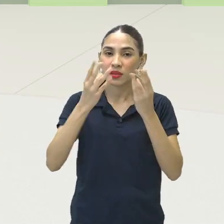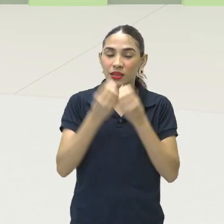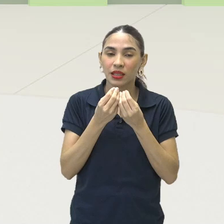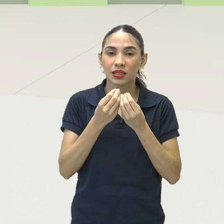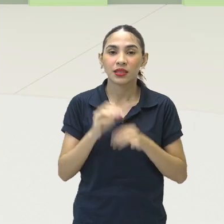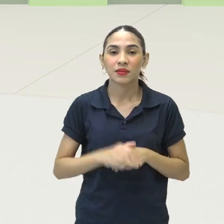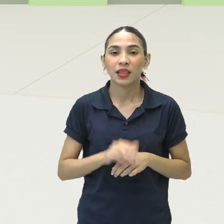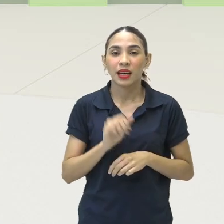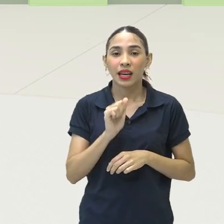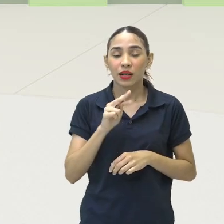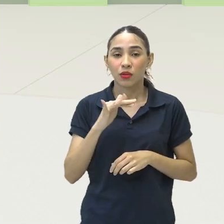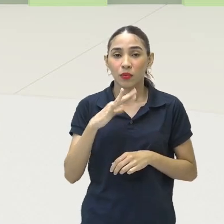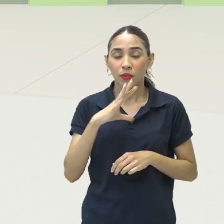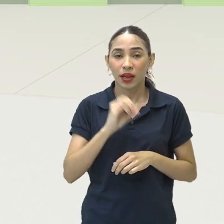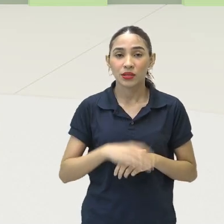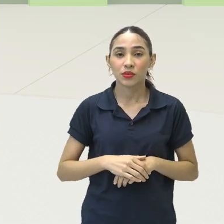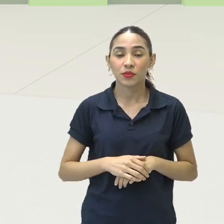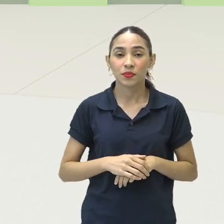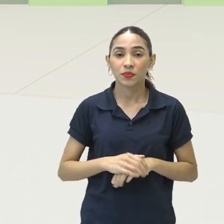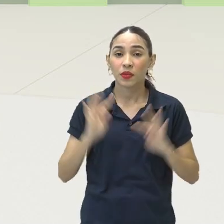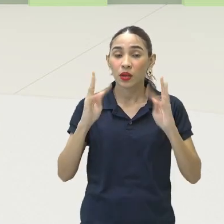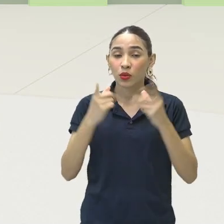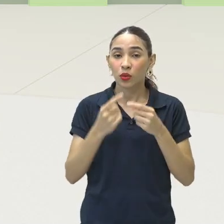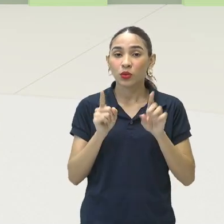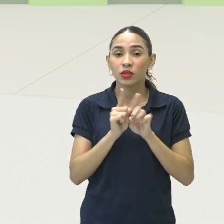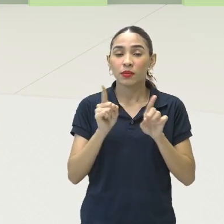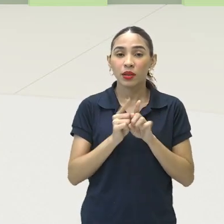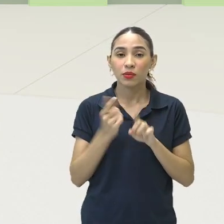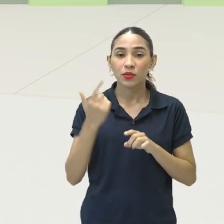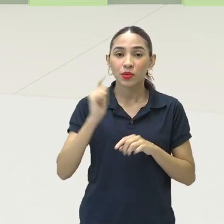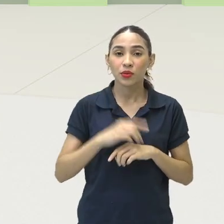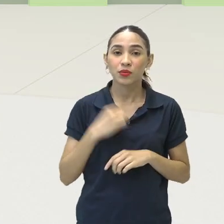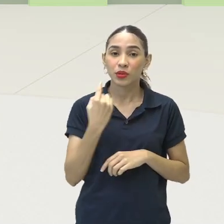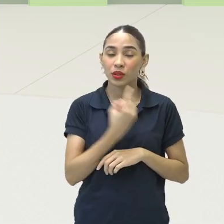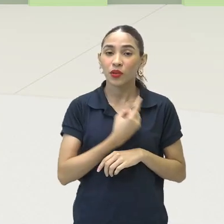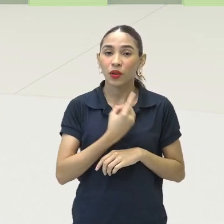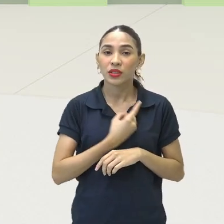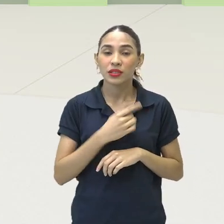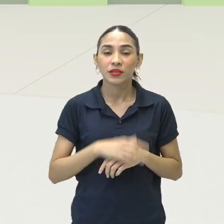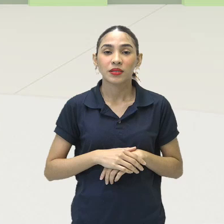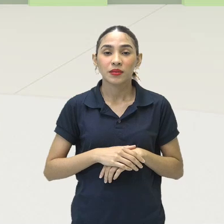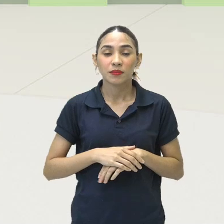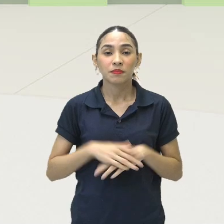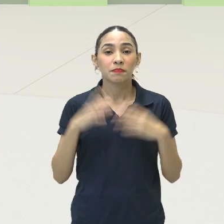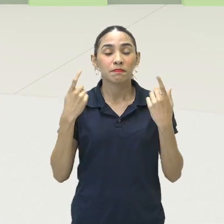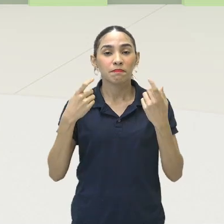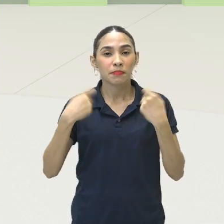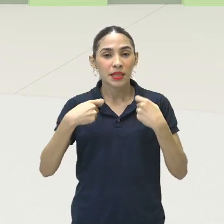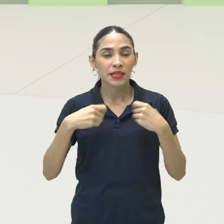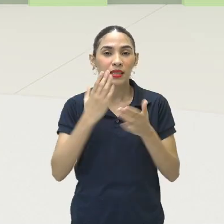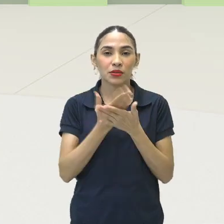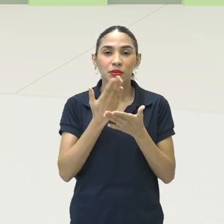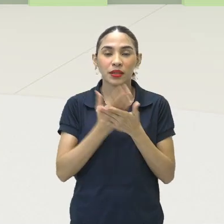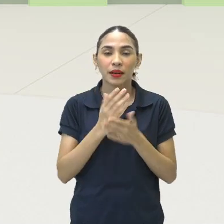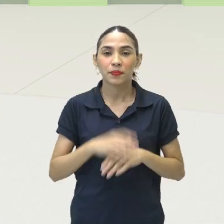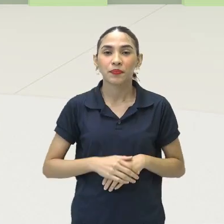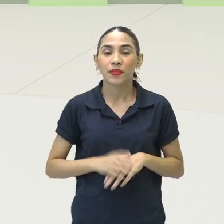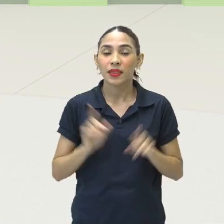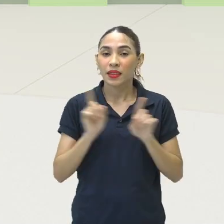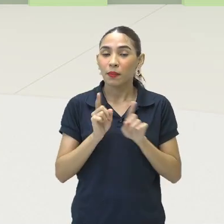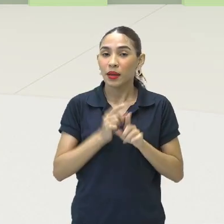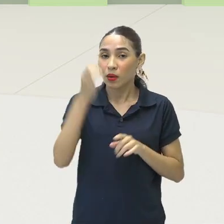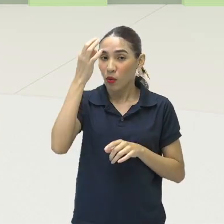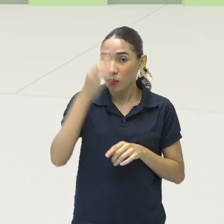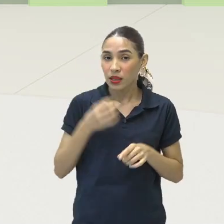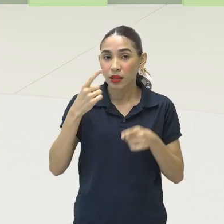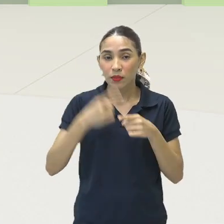compostos aromáticos e todos os outros compostos que nós vimos aqui. A gente precisa estudar, precisa compreender,